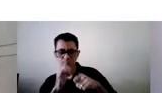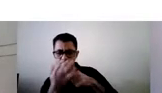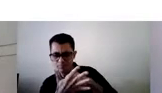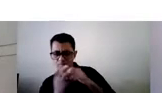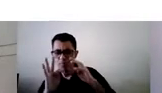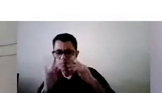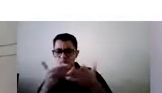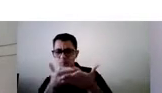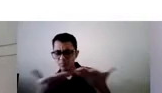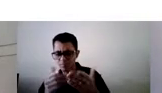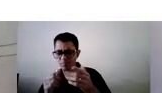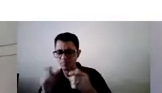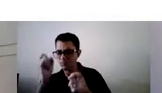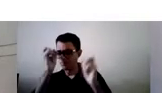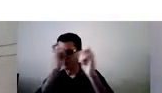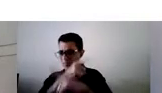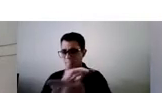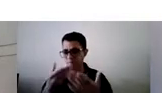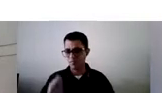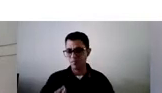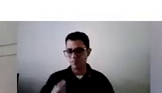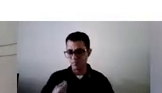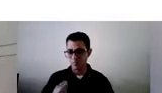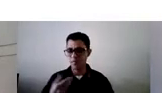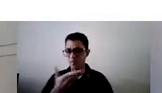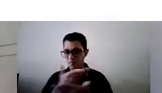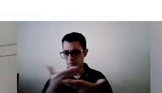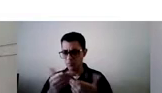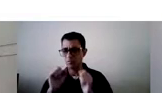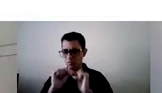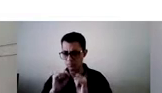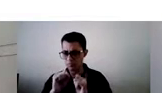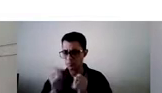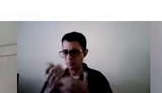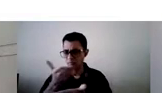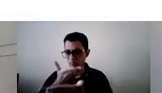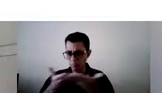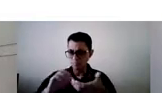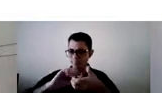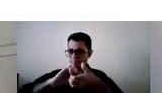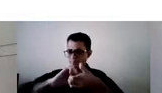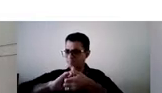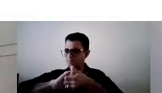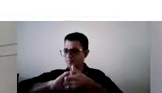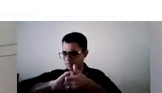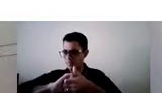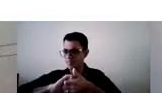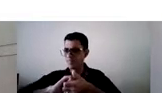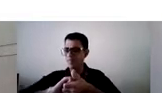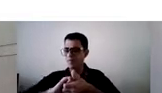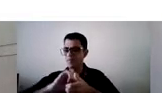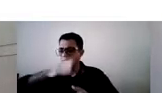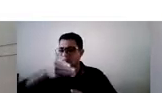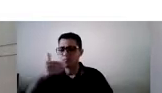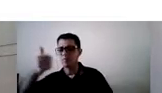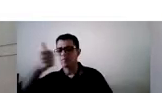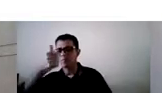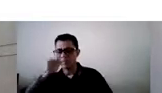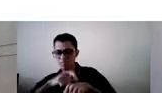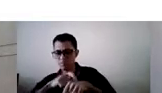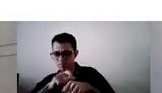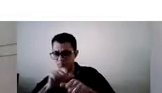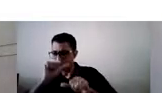todos nós. Então, eu acho que a gente podemos dar as mãos e tentar passar por esse